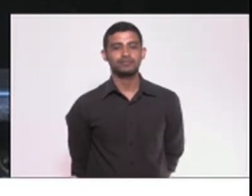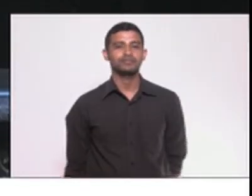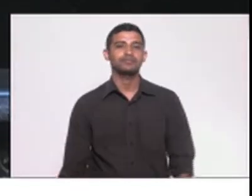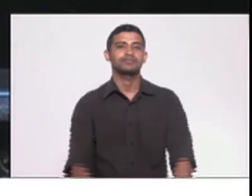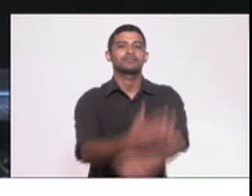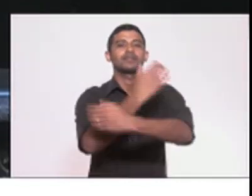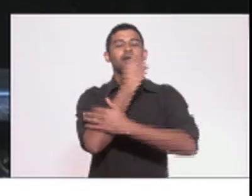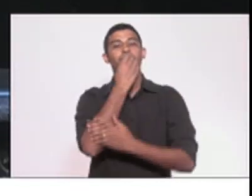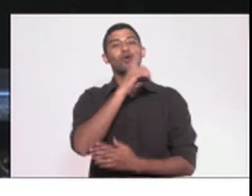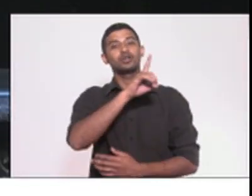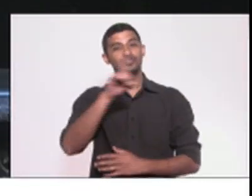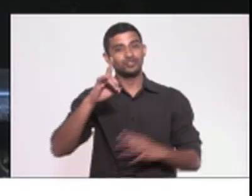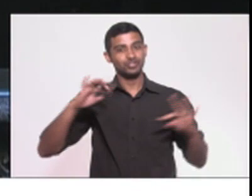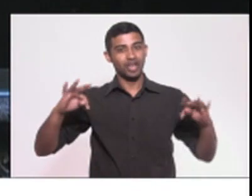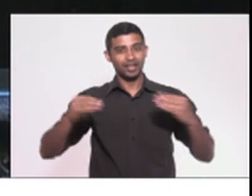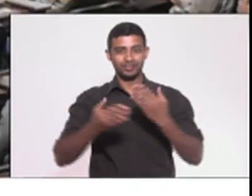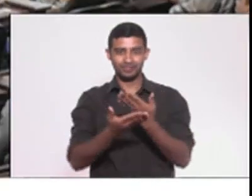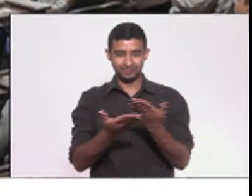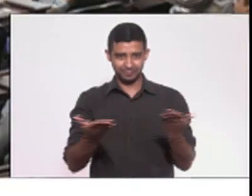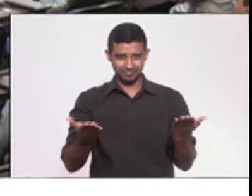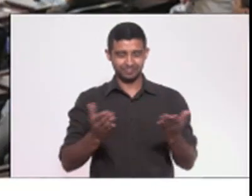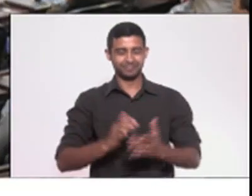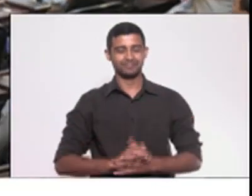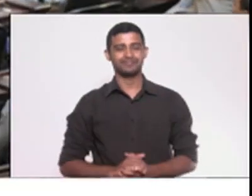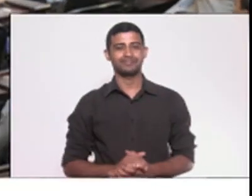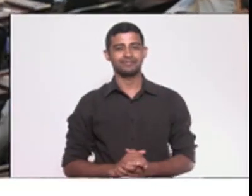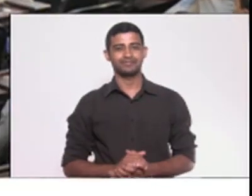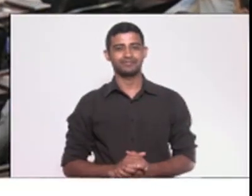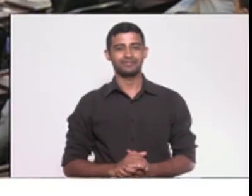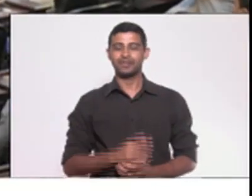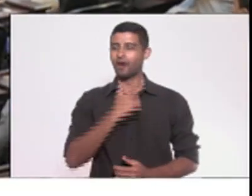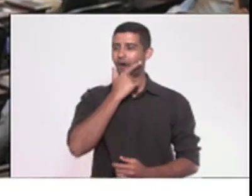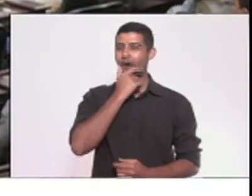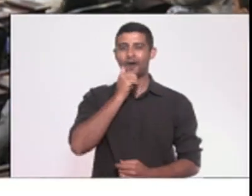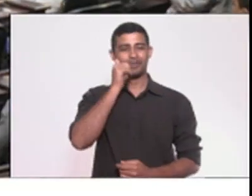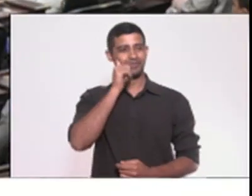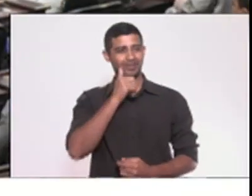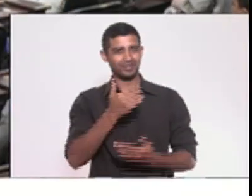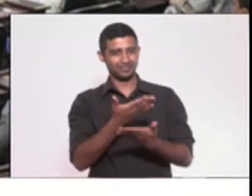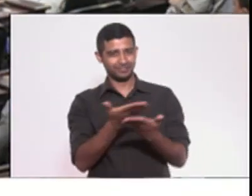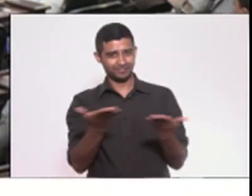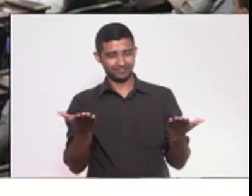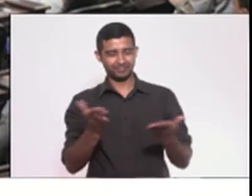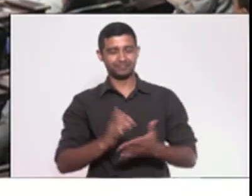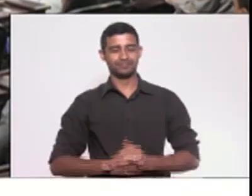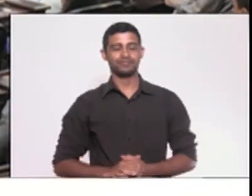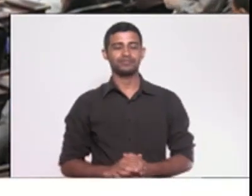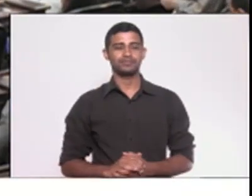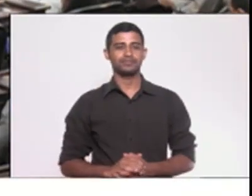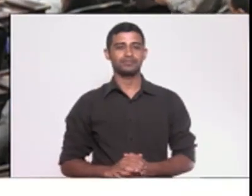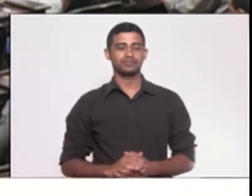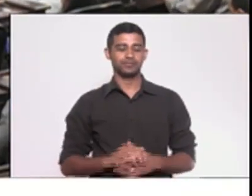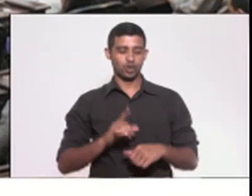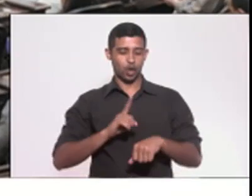Bom dia a todos e a todas. Às